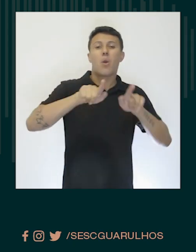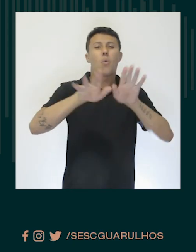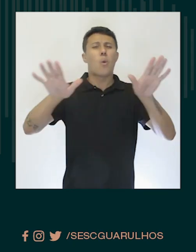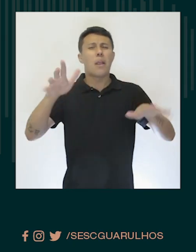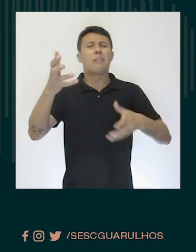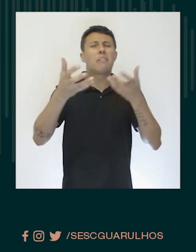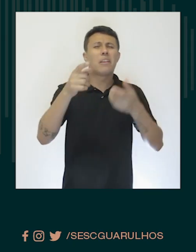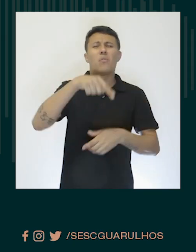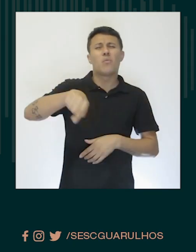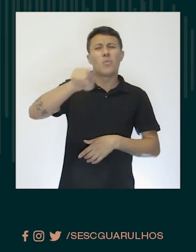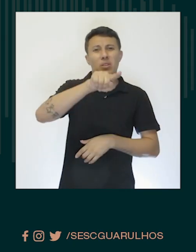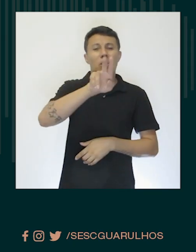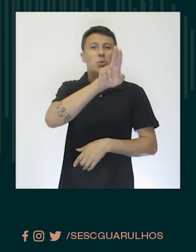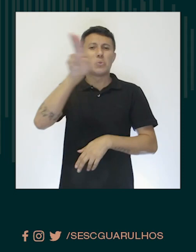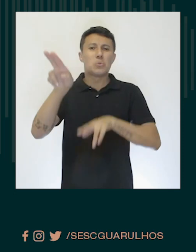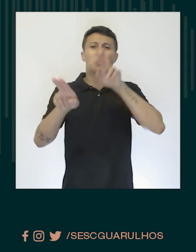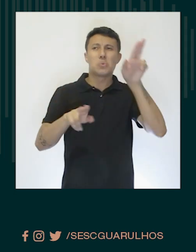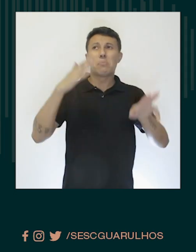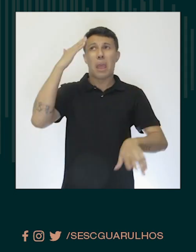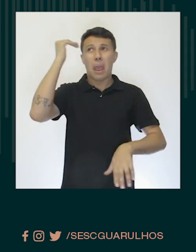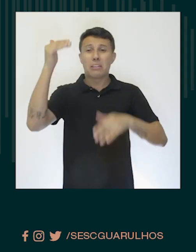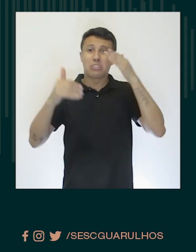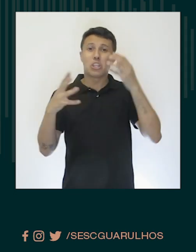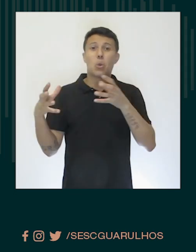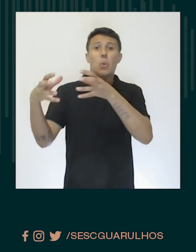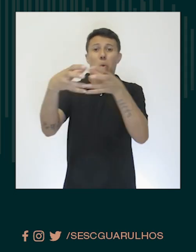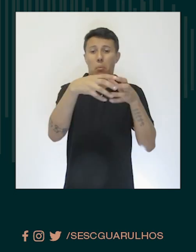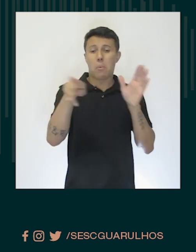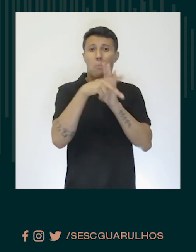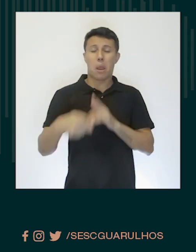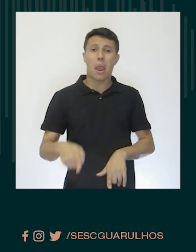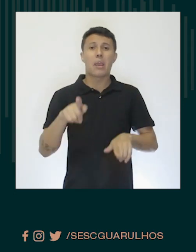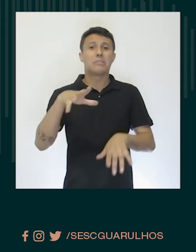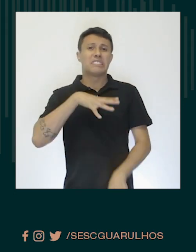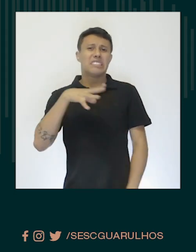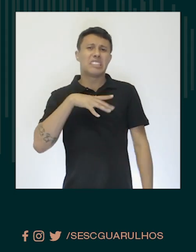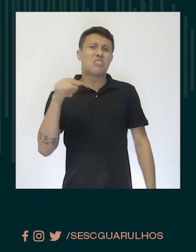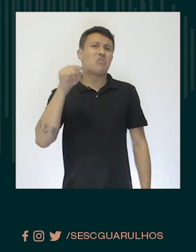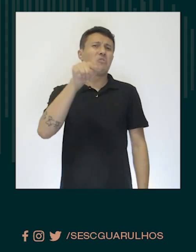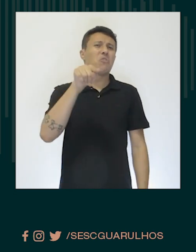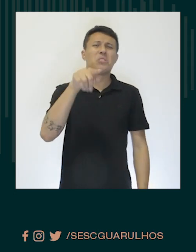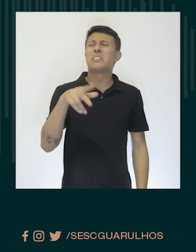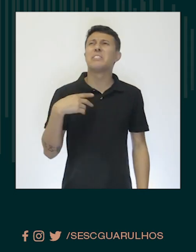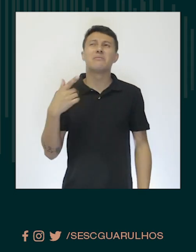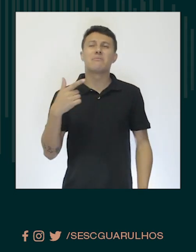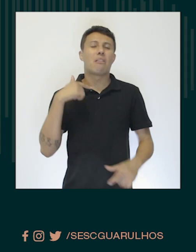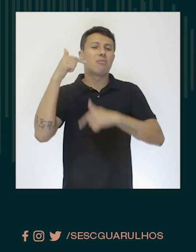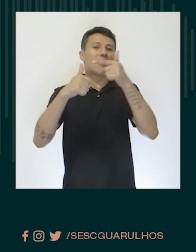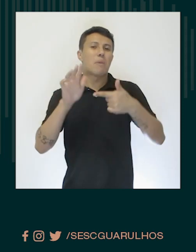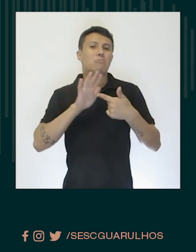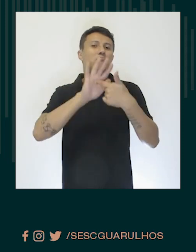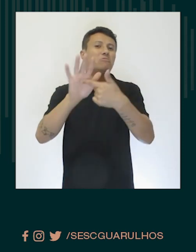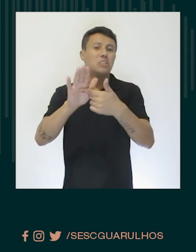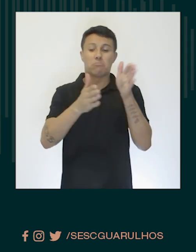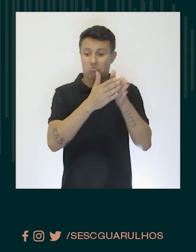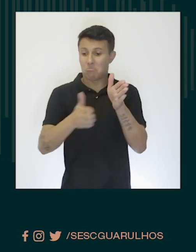citassem nomes de alguns artistas, coletivos aqui da cidade, e o que vocês têm visto que eles lançaram, que eles fizeram durante esse